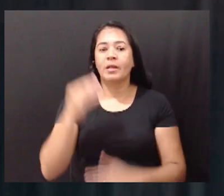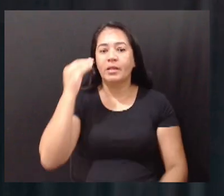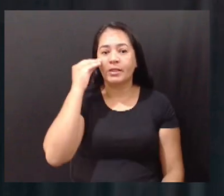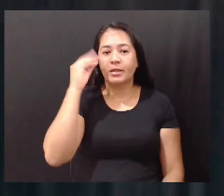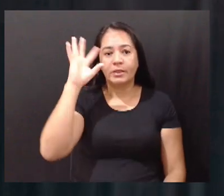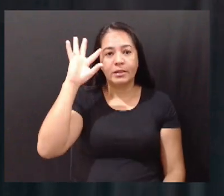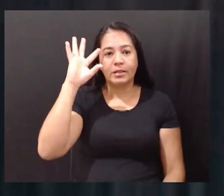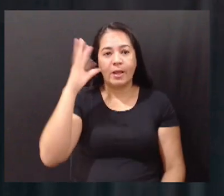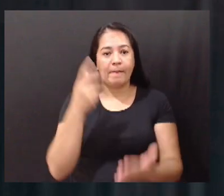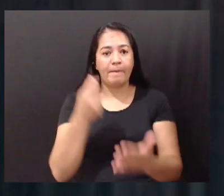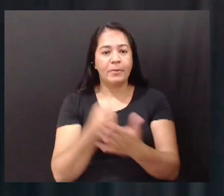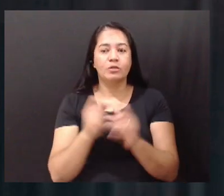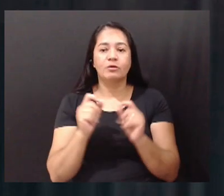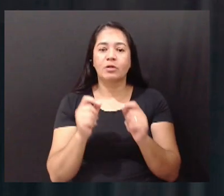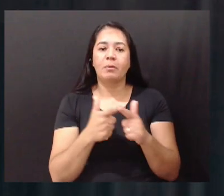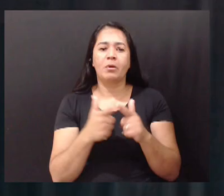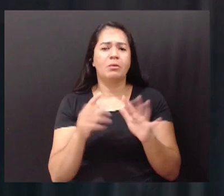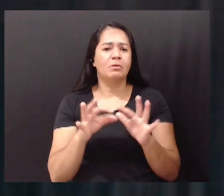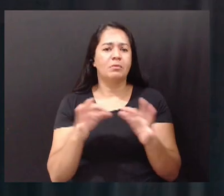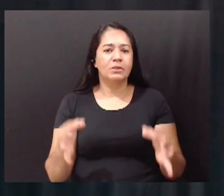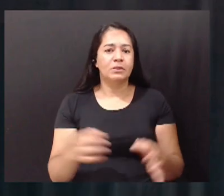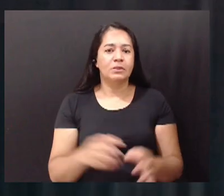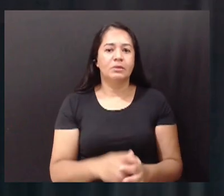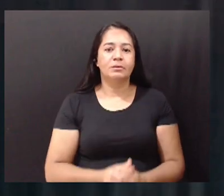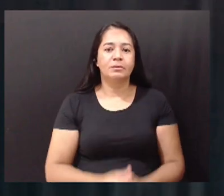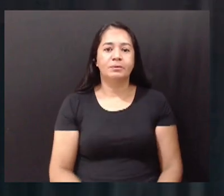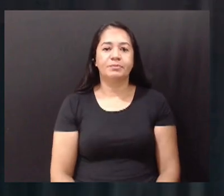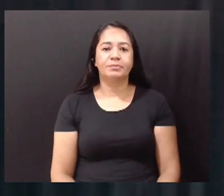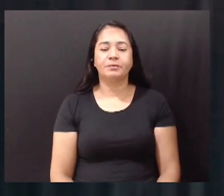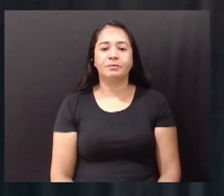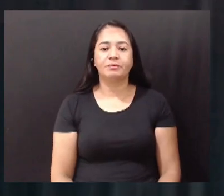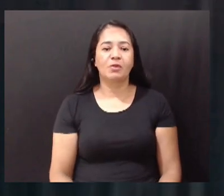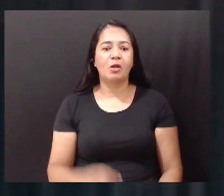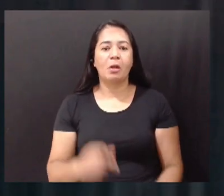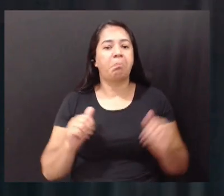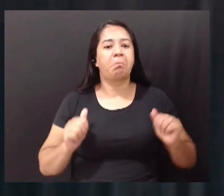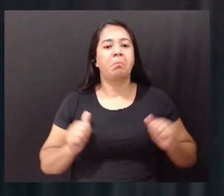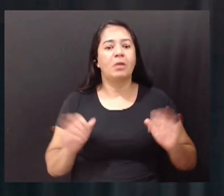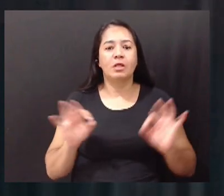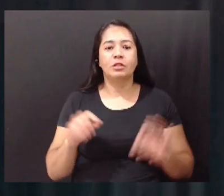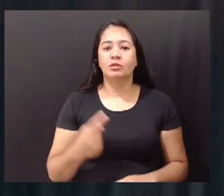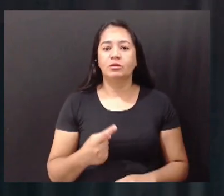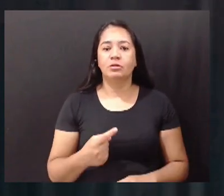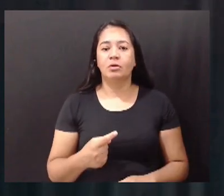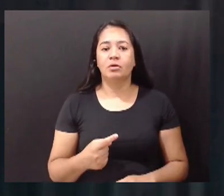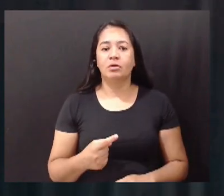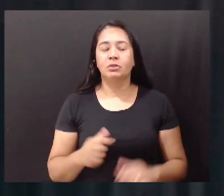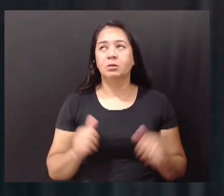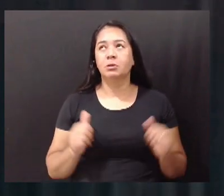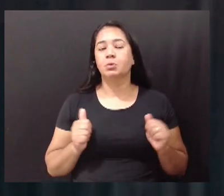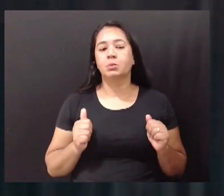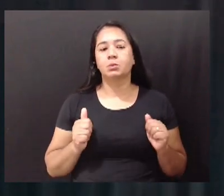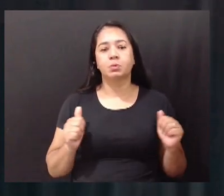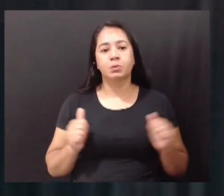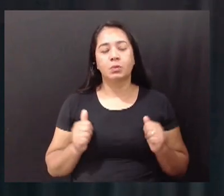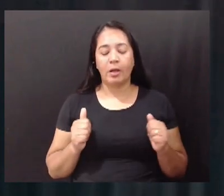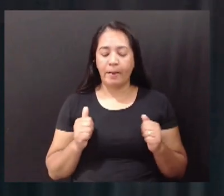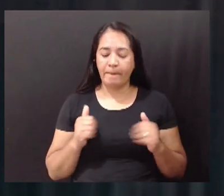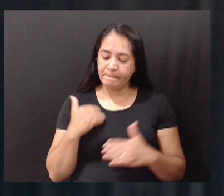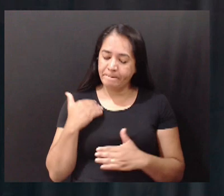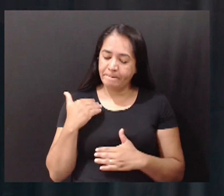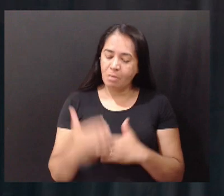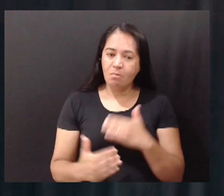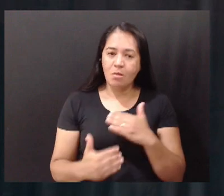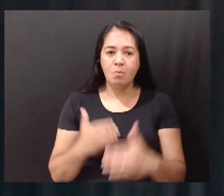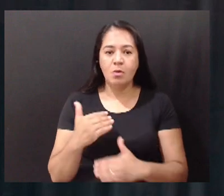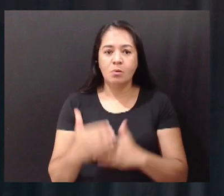a dia com menos frequência, a gente vai ficando mais enferrujado, né? E com o passar do tempo, o que a